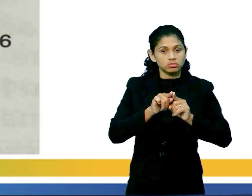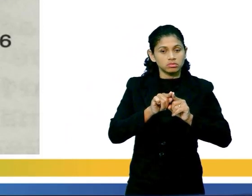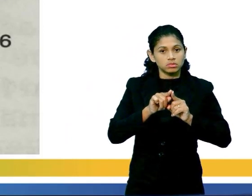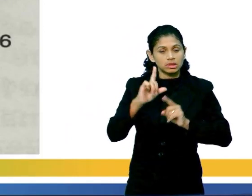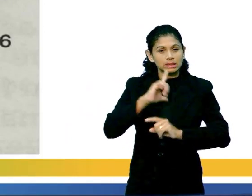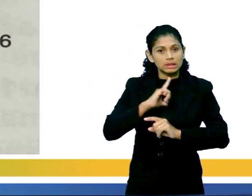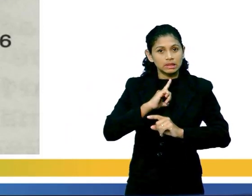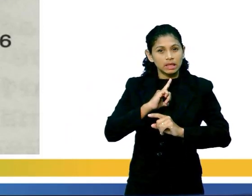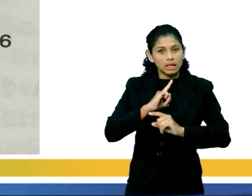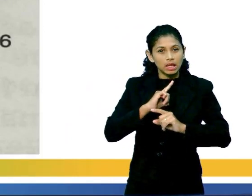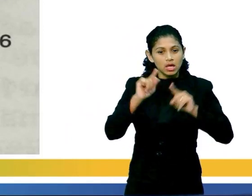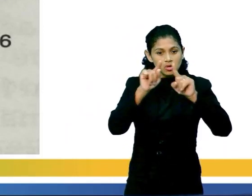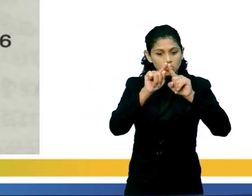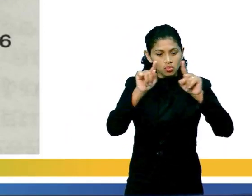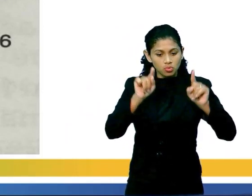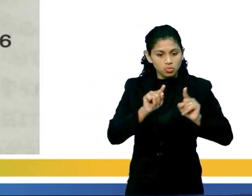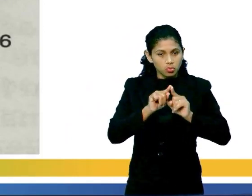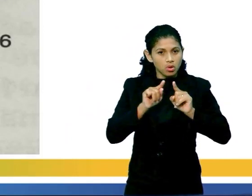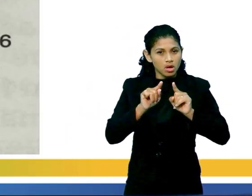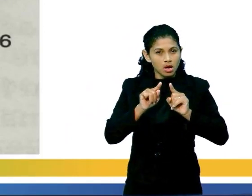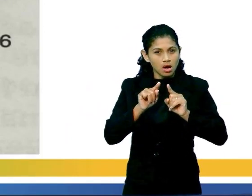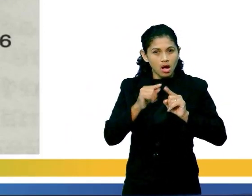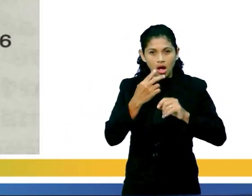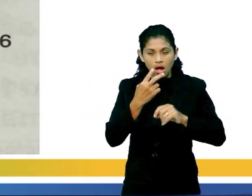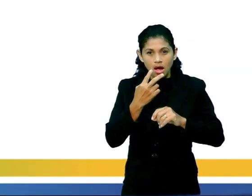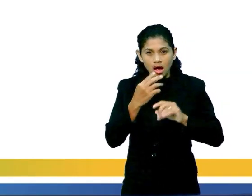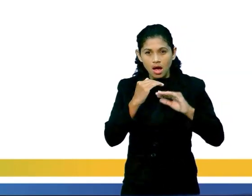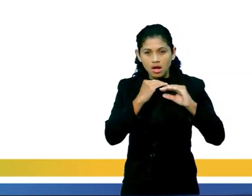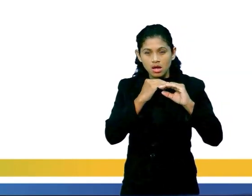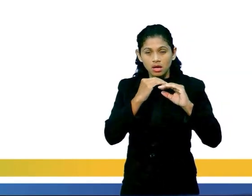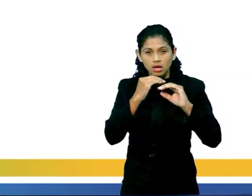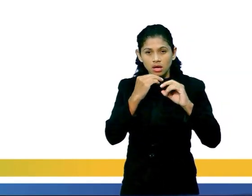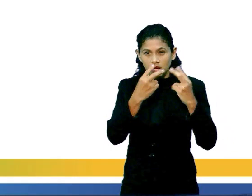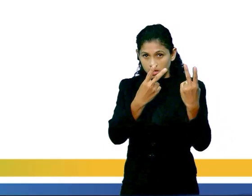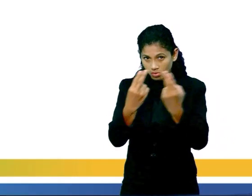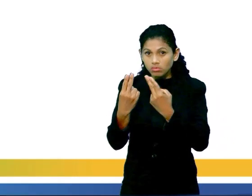x quadrado. Vamos dar seguimento.